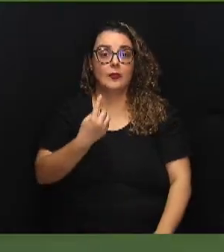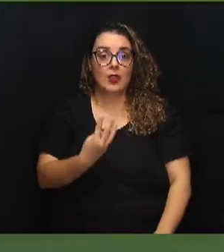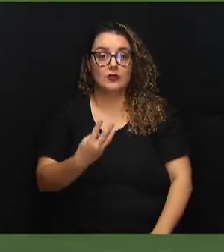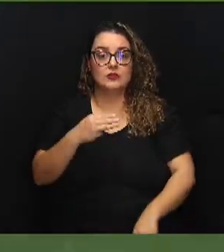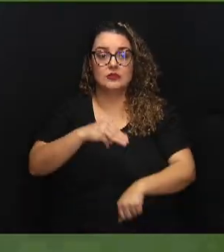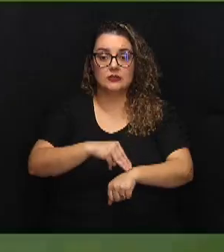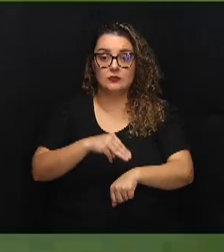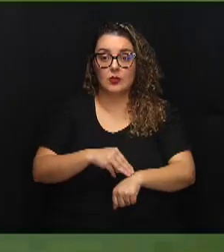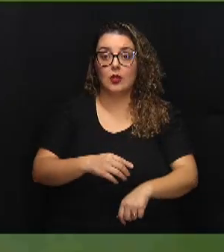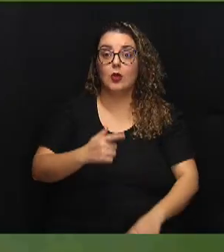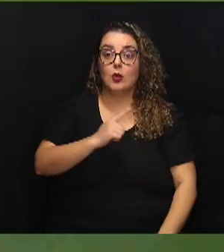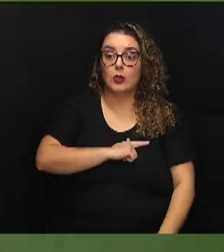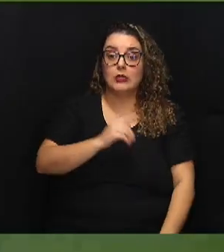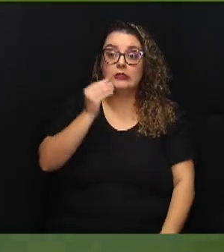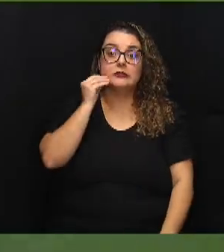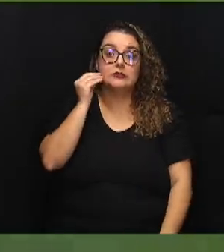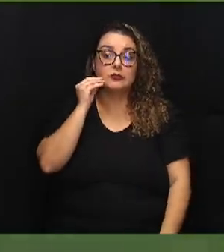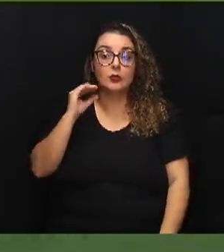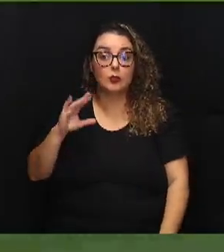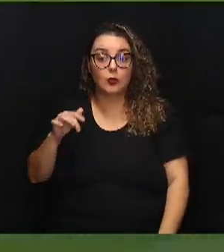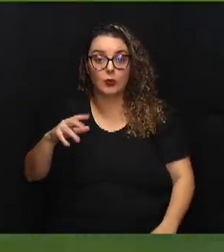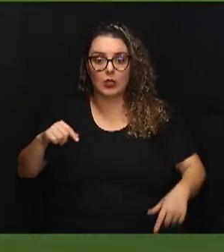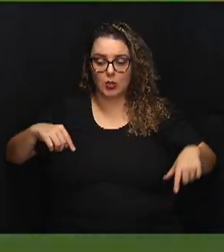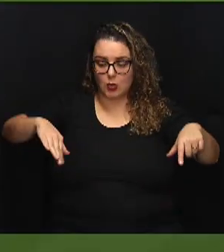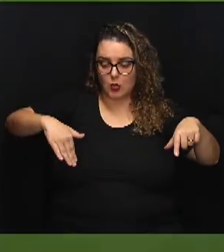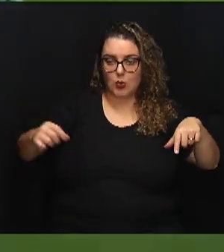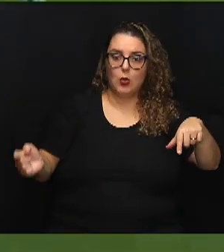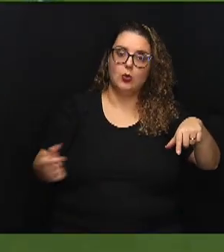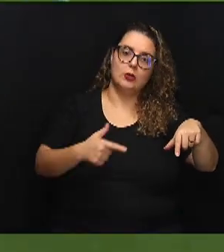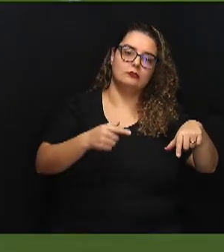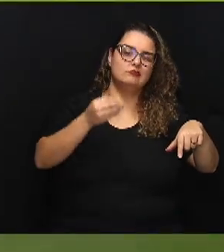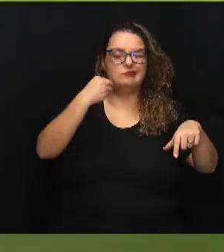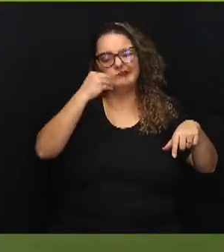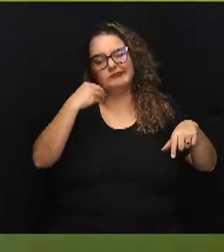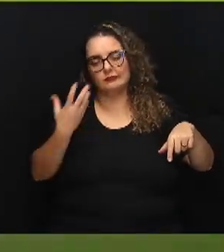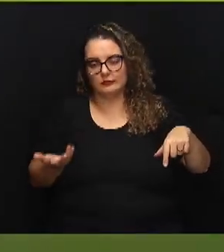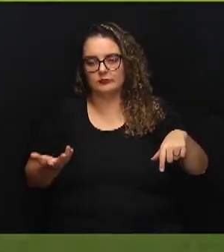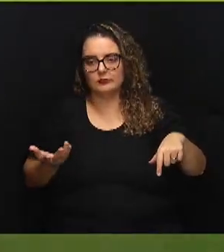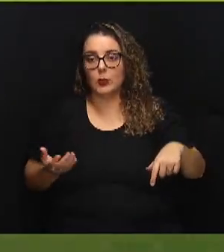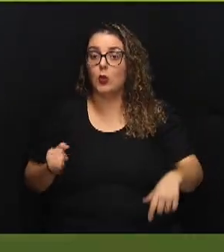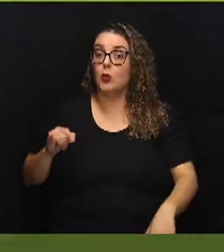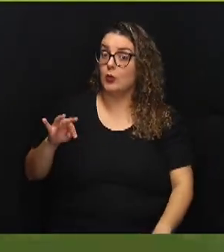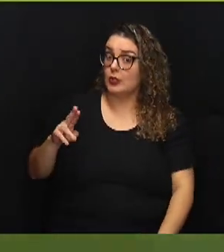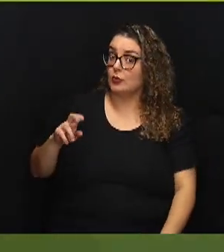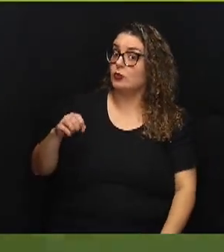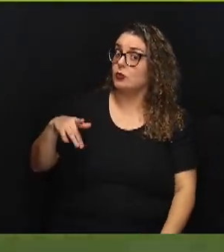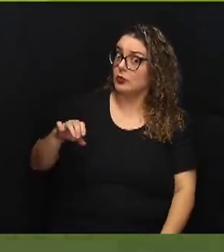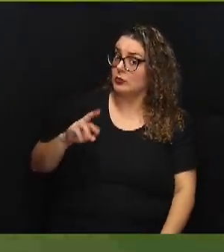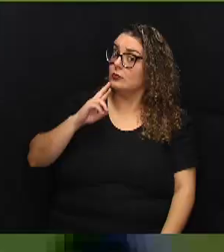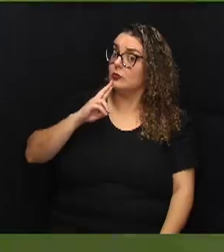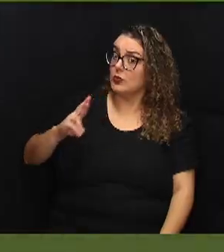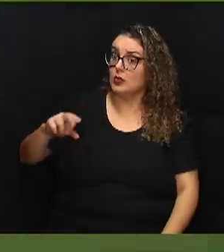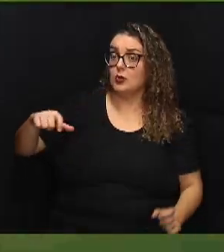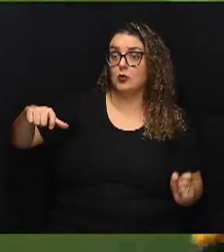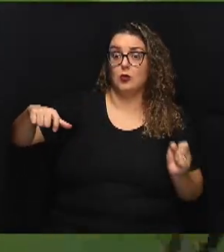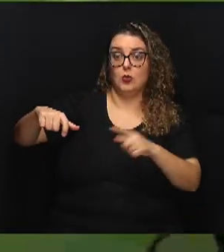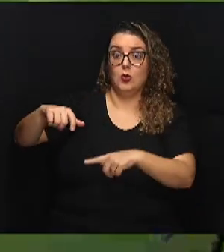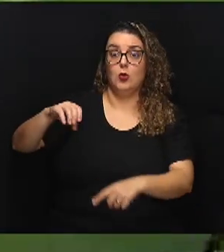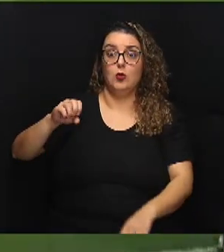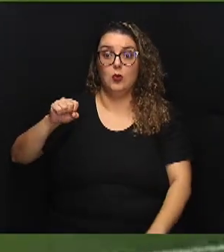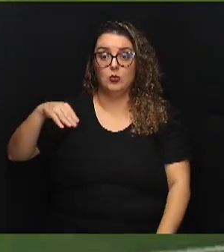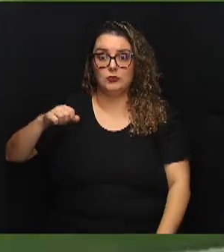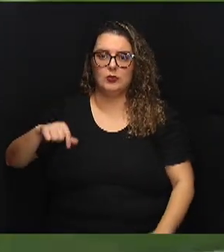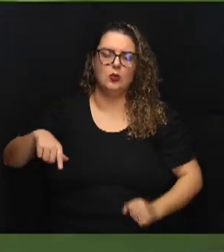Guarani tentou com Caio Melo da intermediária, mas sem força. O Ituano respondeu com Osman, mas mandou